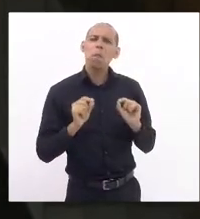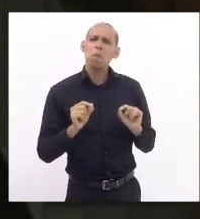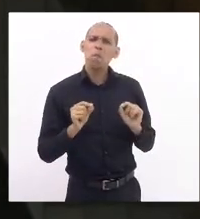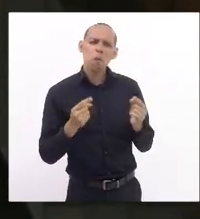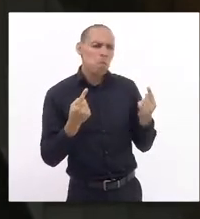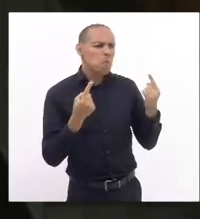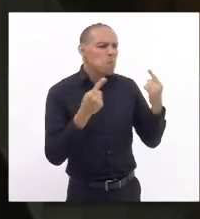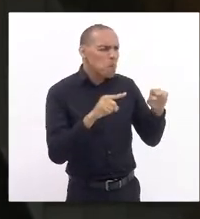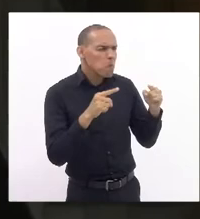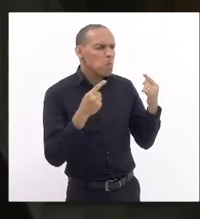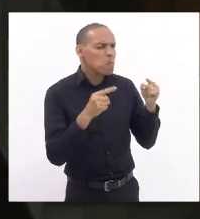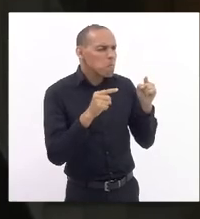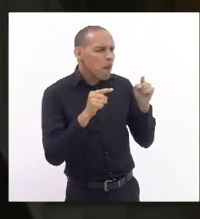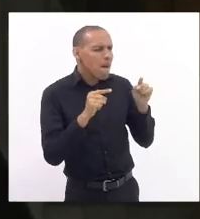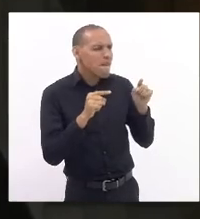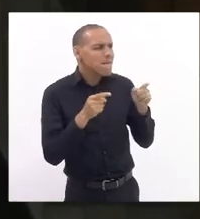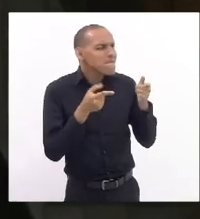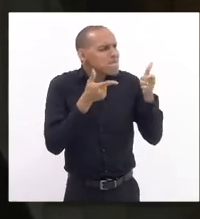essa ofensiva,